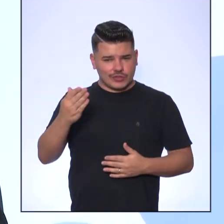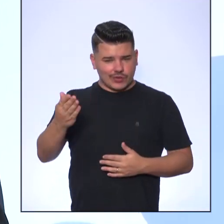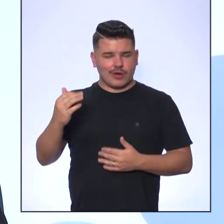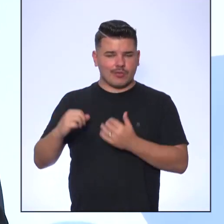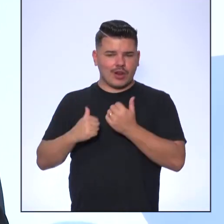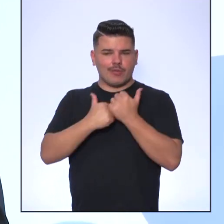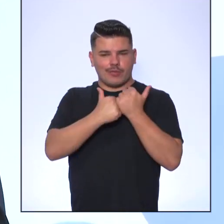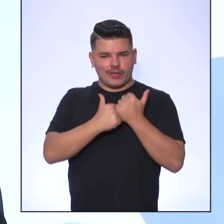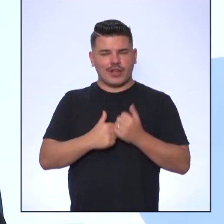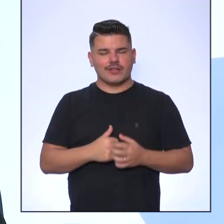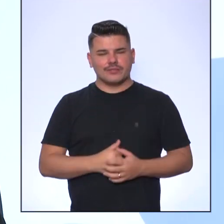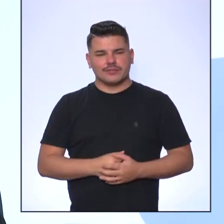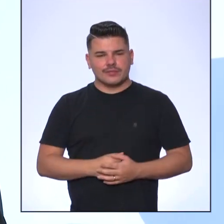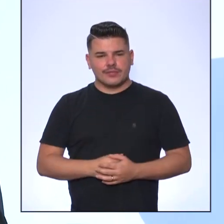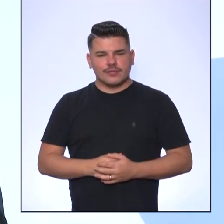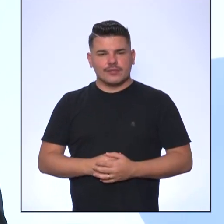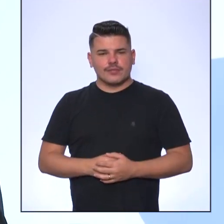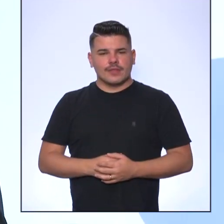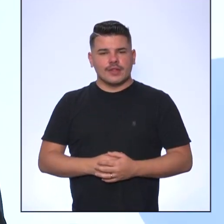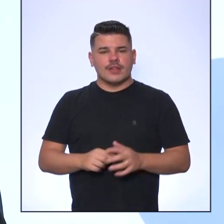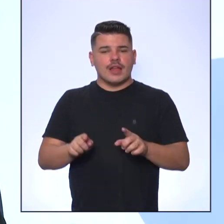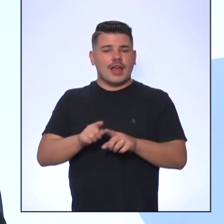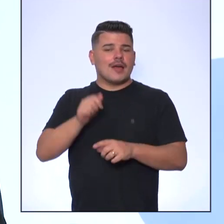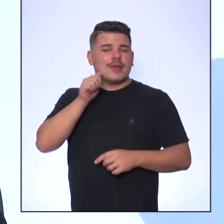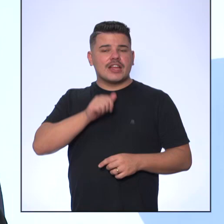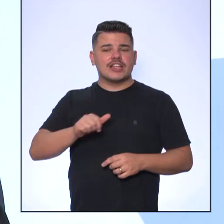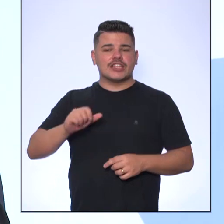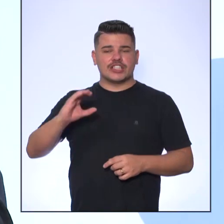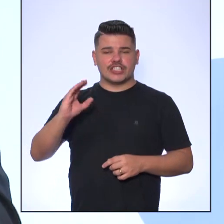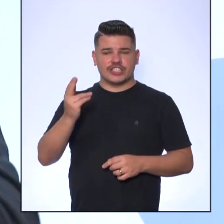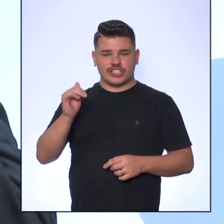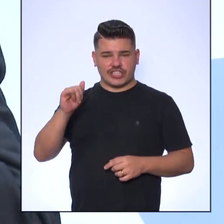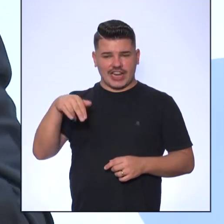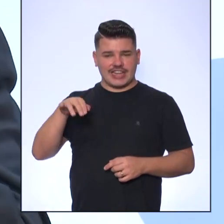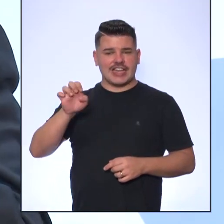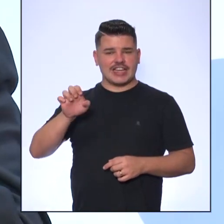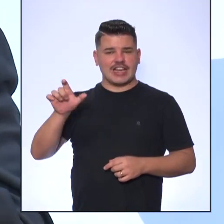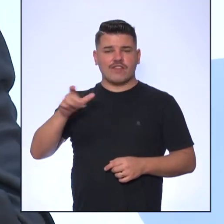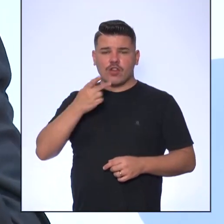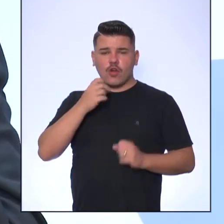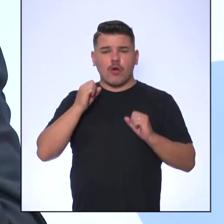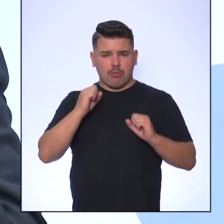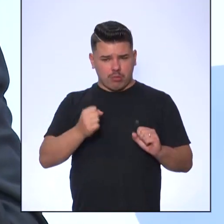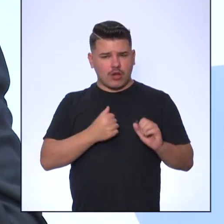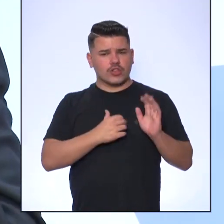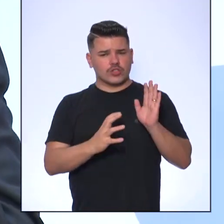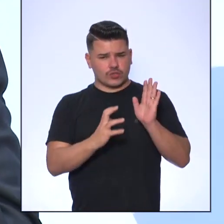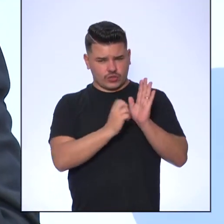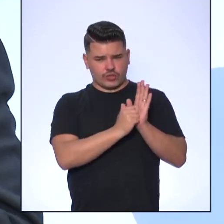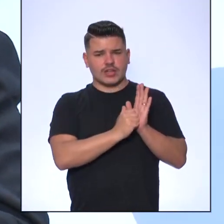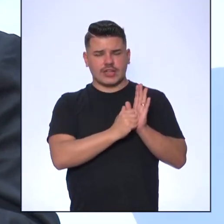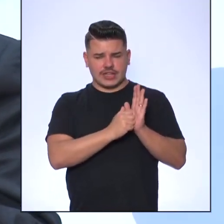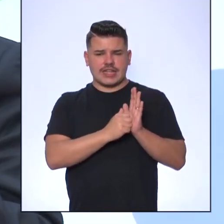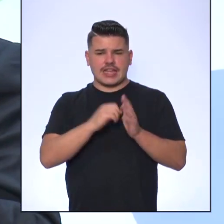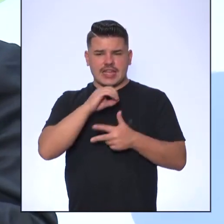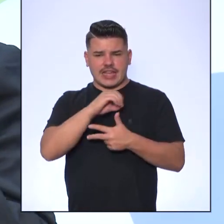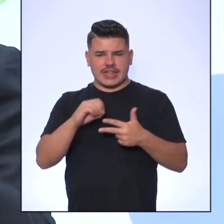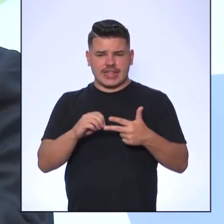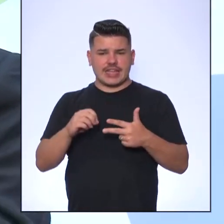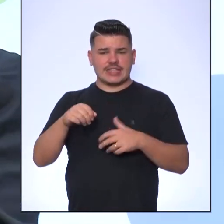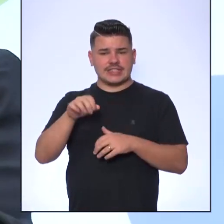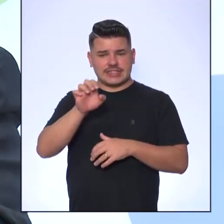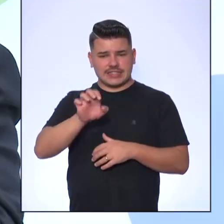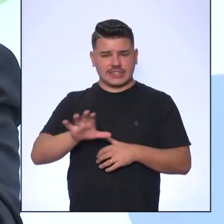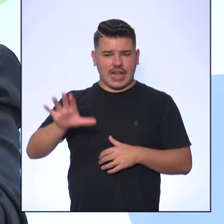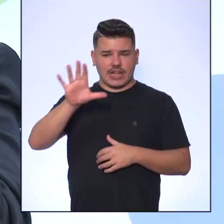apoio. A Chayane pergunta aqui para a gente, eu posso fazer o Enem em outro estado? Pode. Você lá